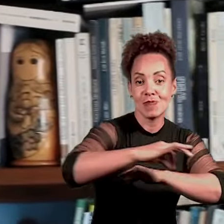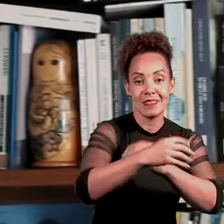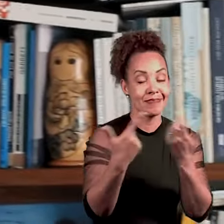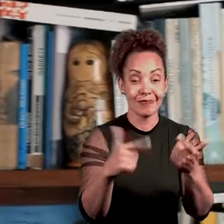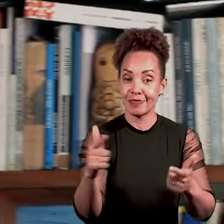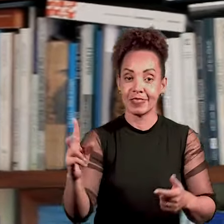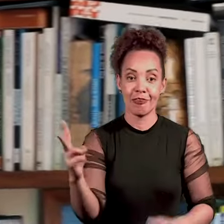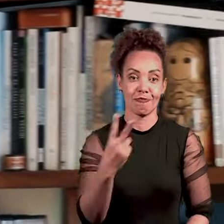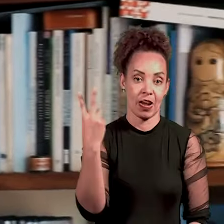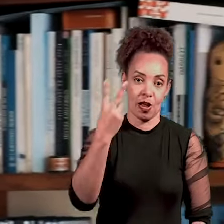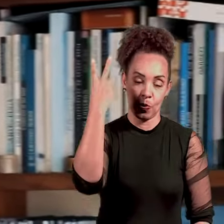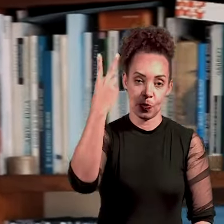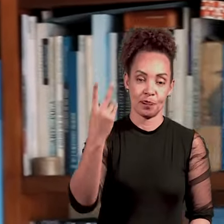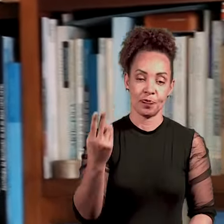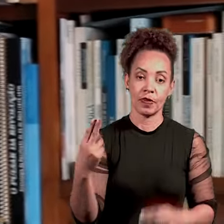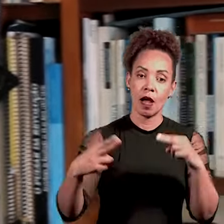inteira, né?